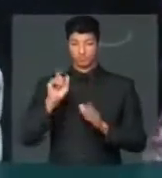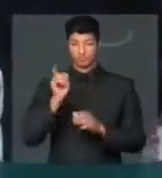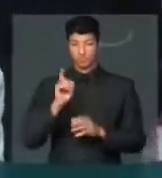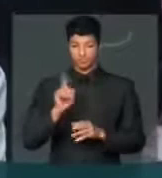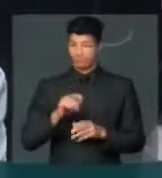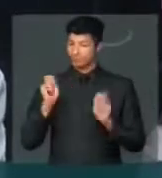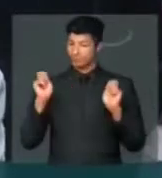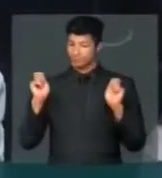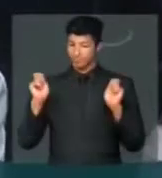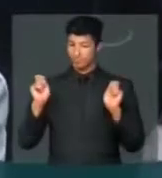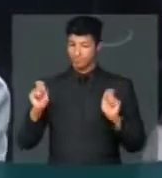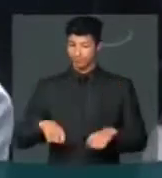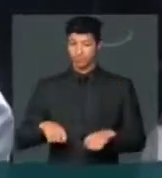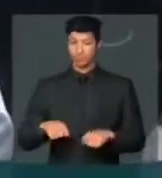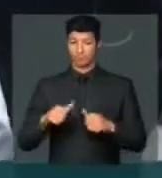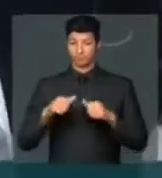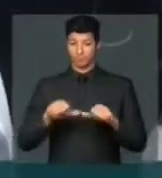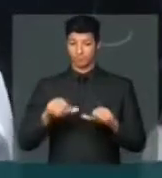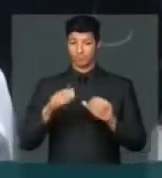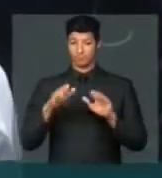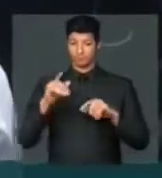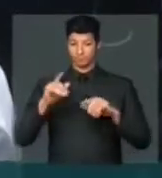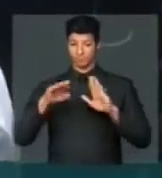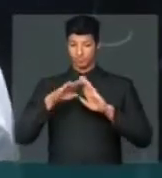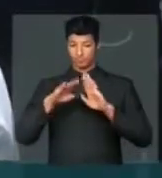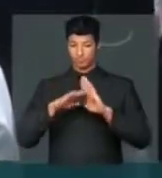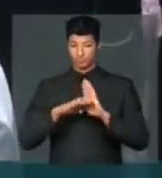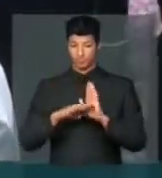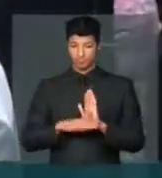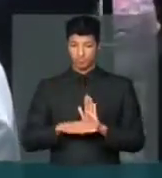não devia estar nessa pauta.